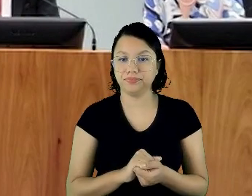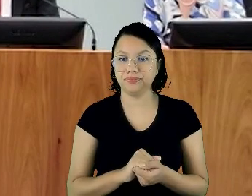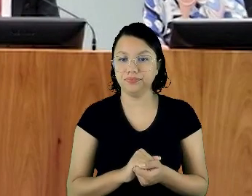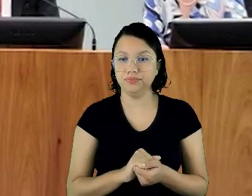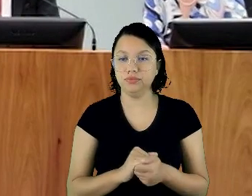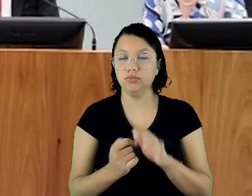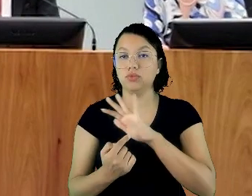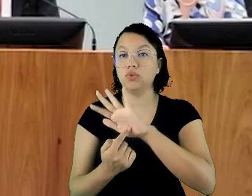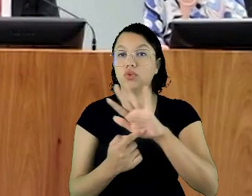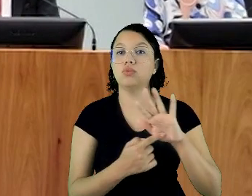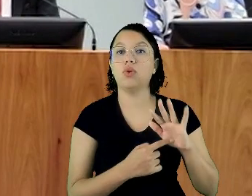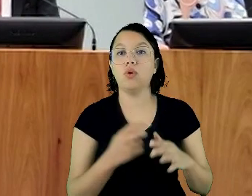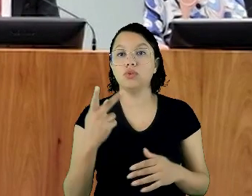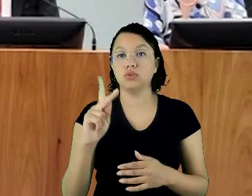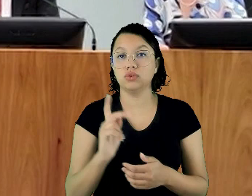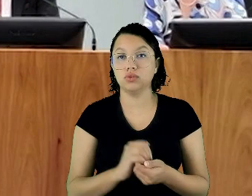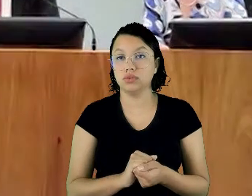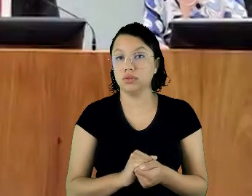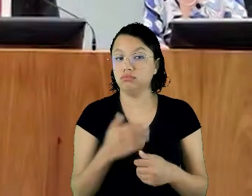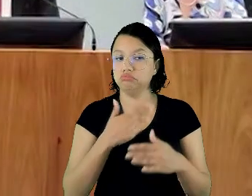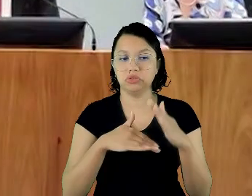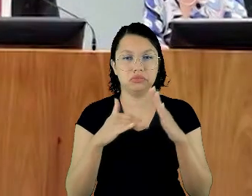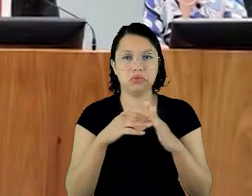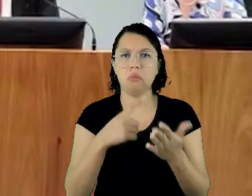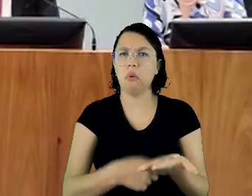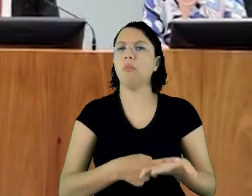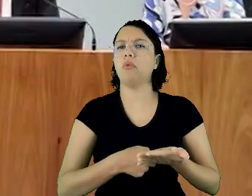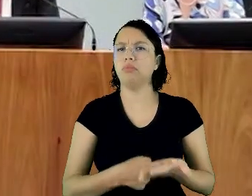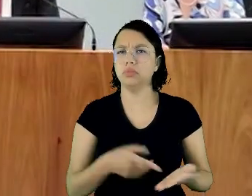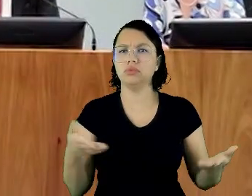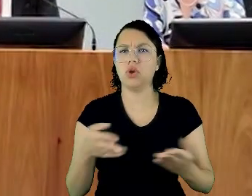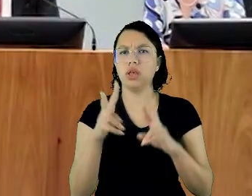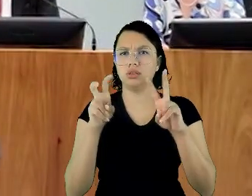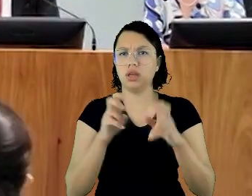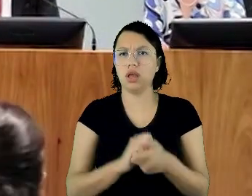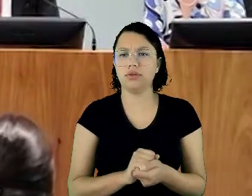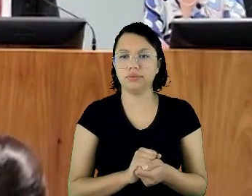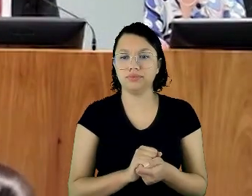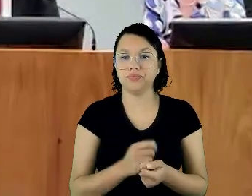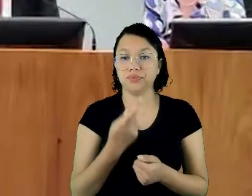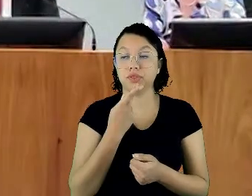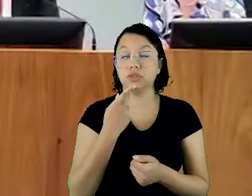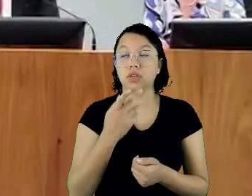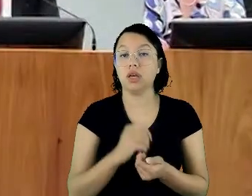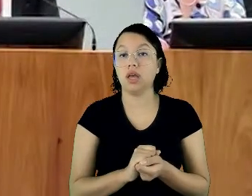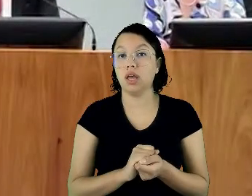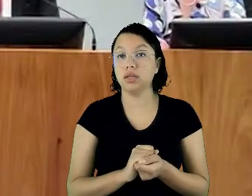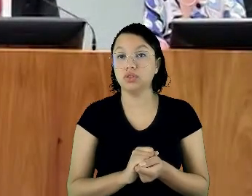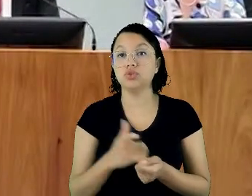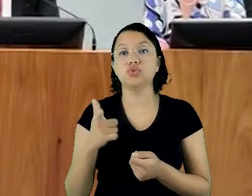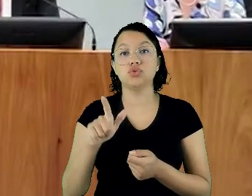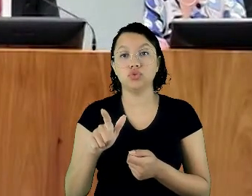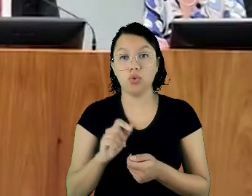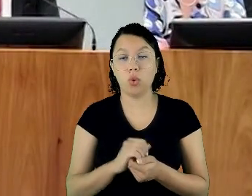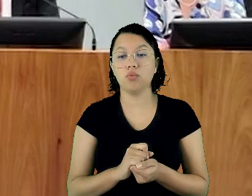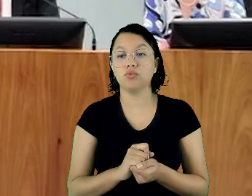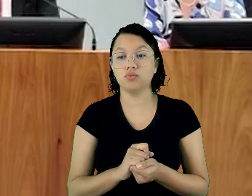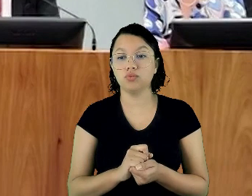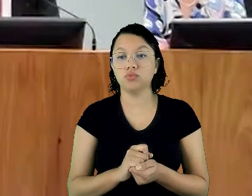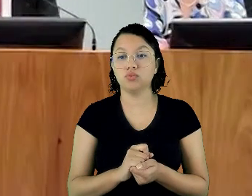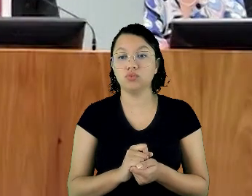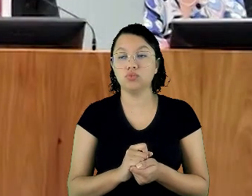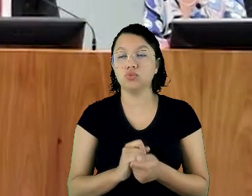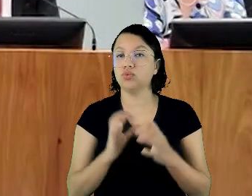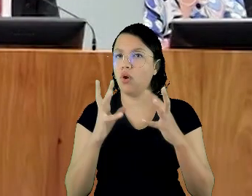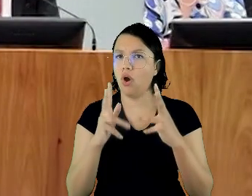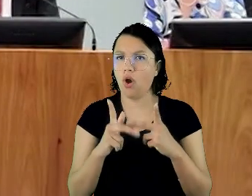seu total compromisso com este tema, que ressalta, uma vez mais, de absoluta importância para o